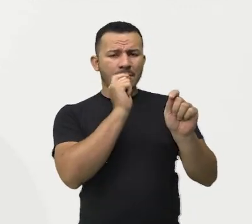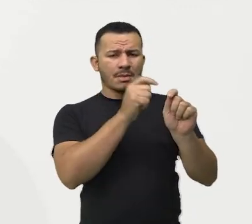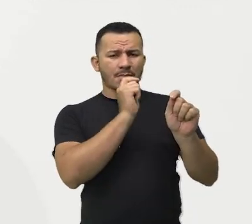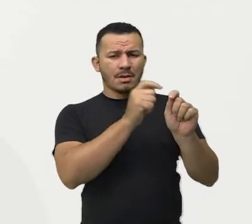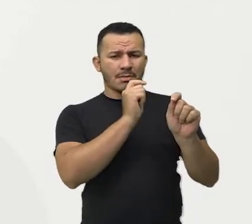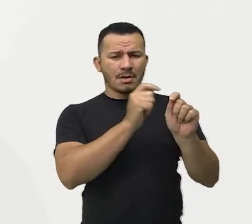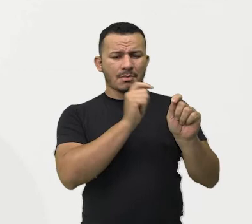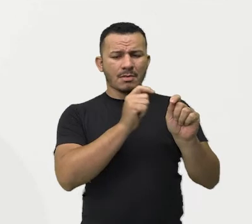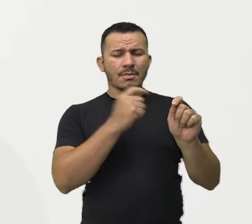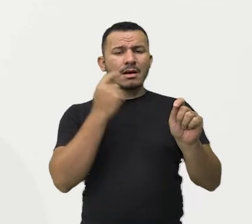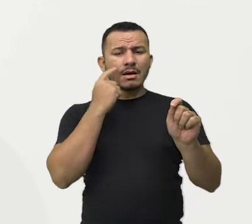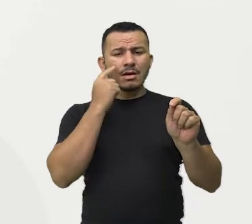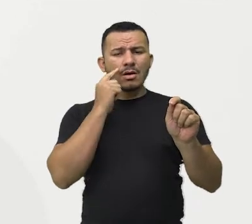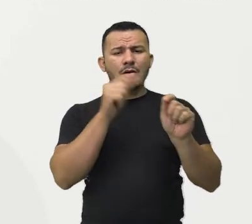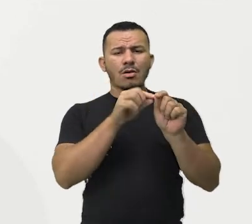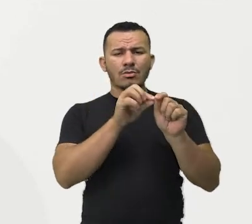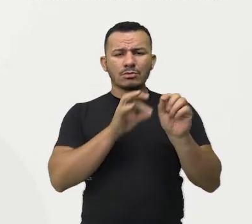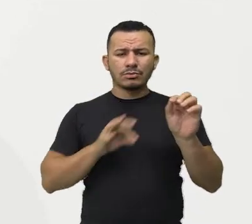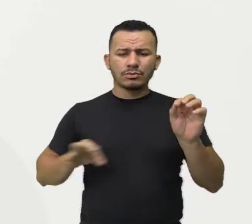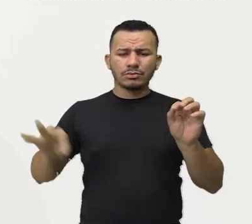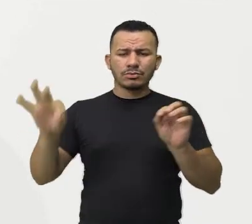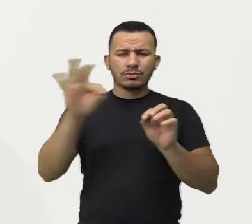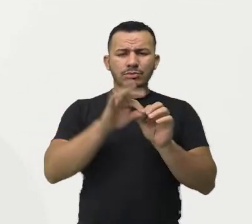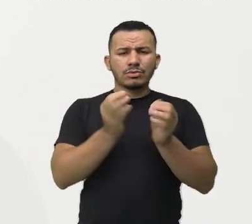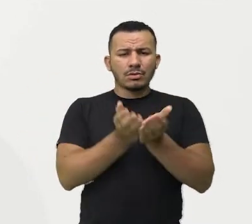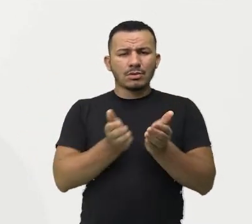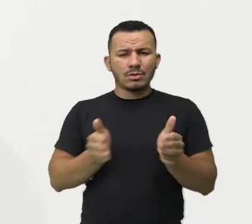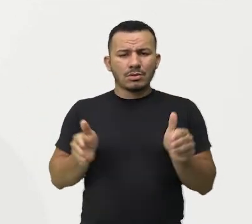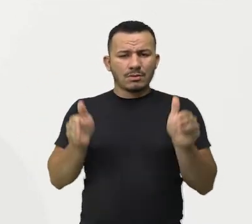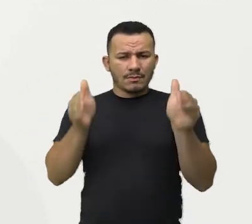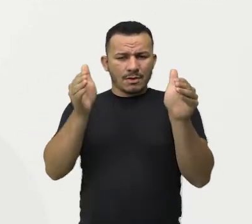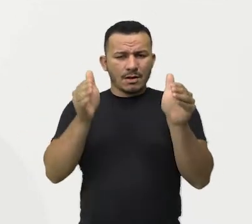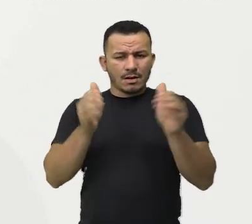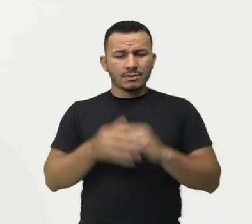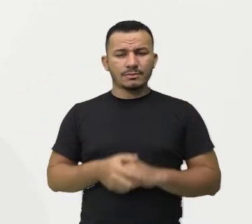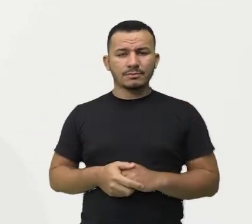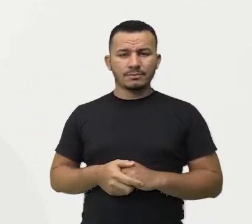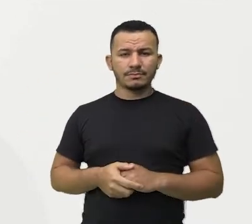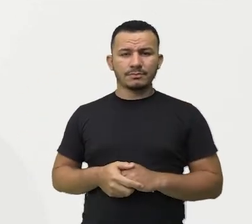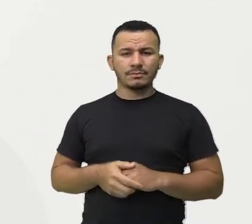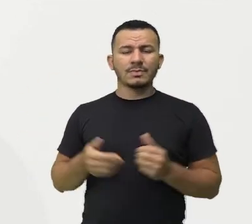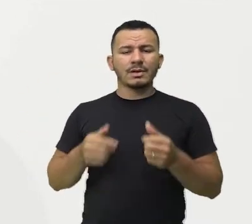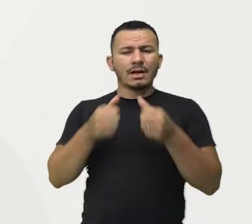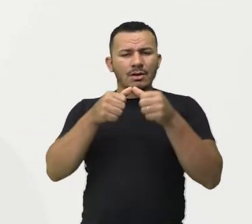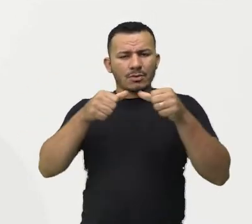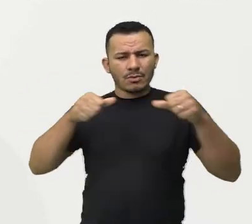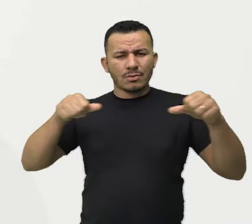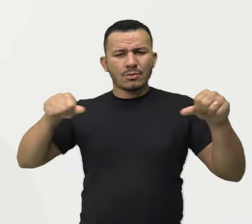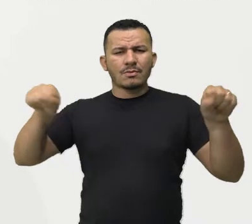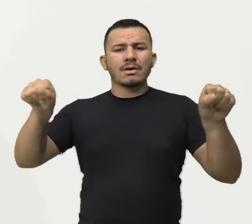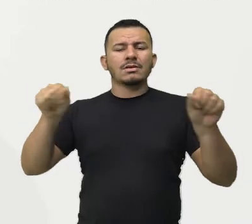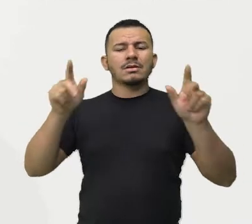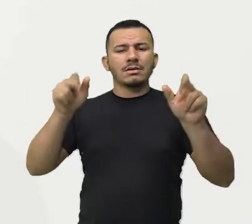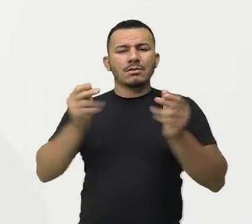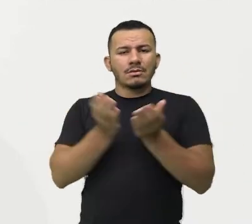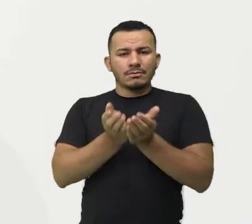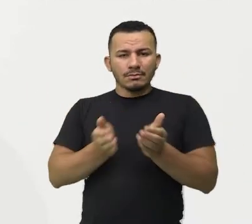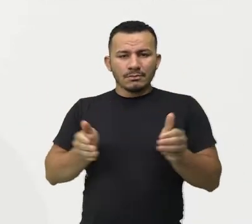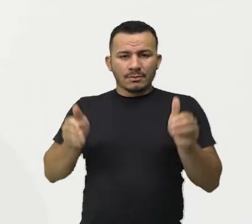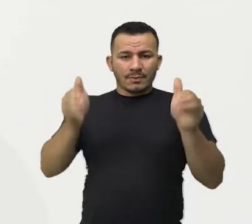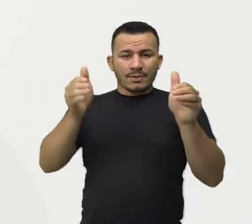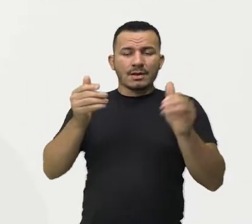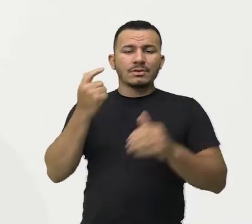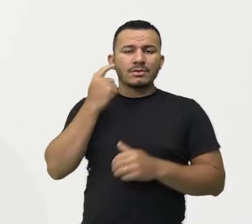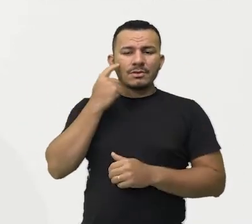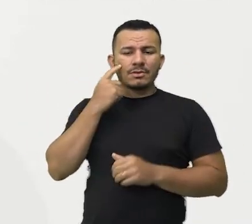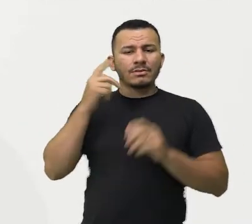corda de algodão em um vaso, como mostra a figura. Observa a figura, ó. Deseja-se colocar uma corda